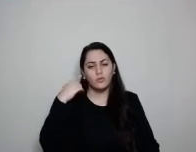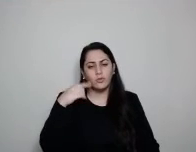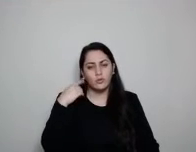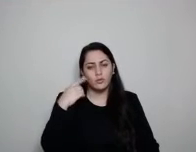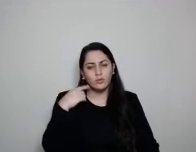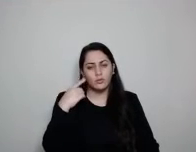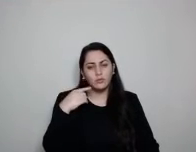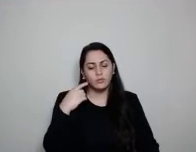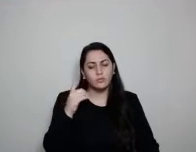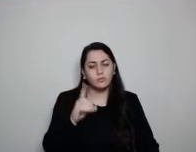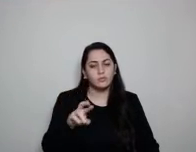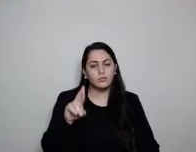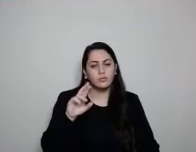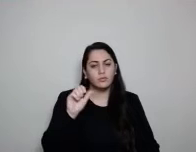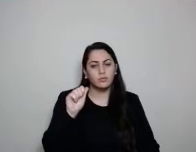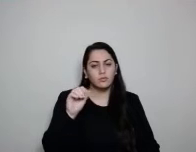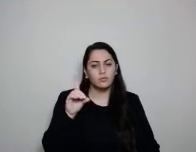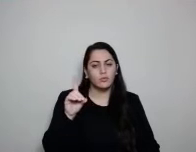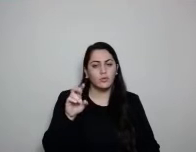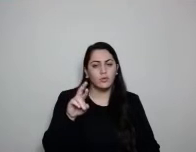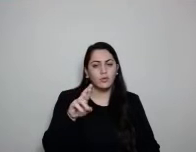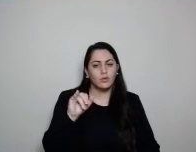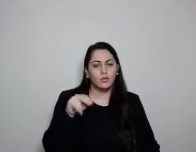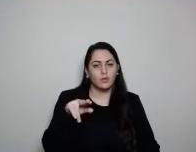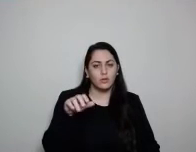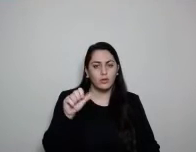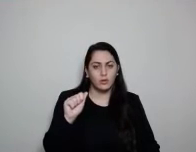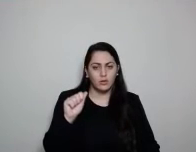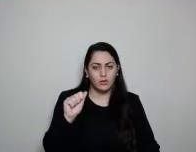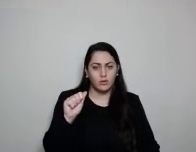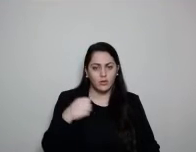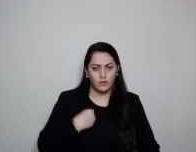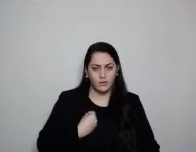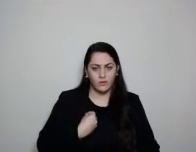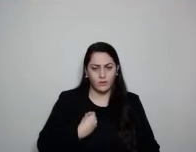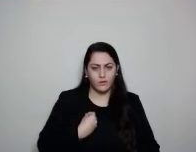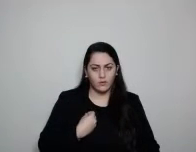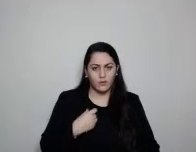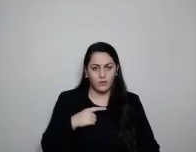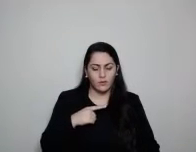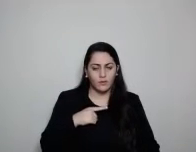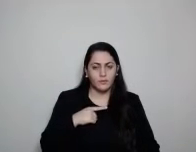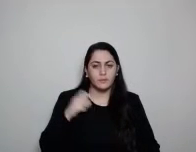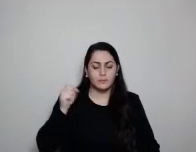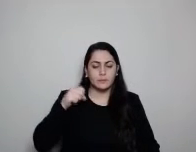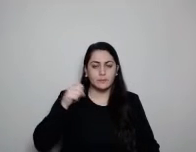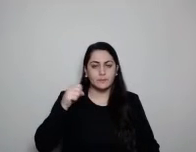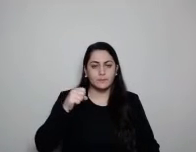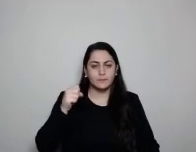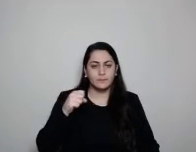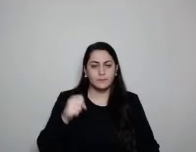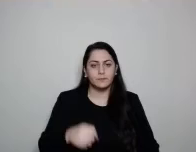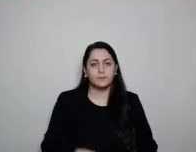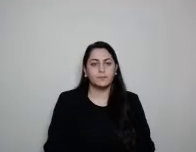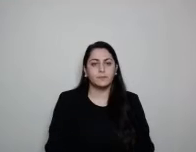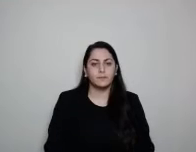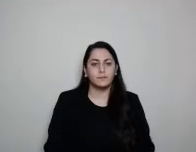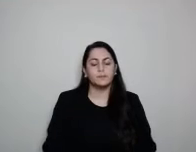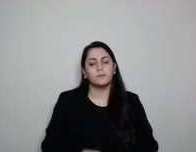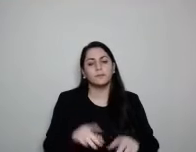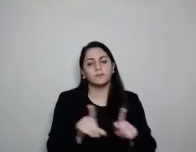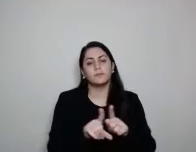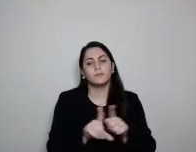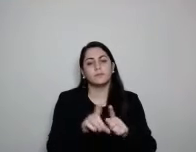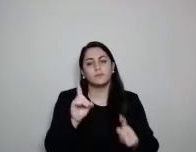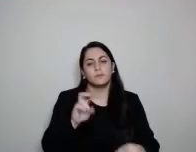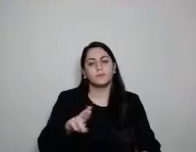Doutora Adriana Fernandes Lima, está presente. Estou, Excelência. E também tem o doutor Bruno